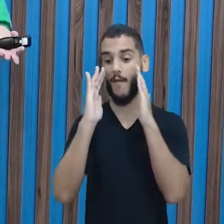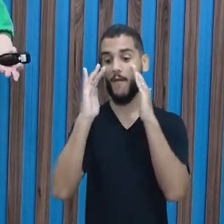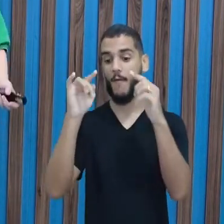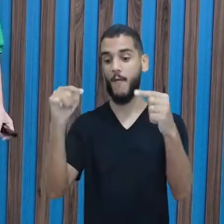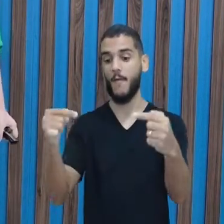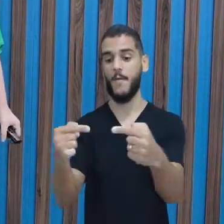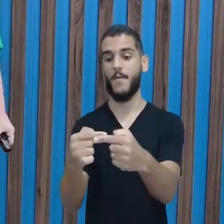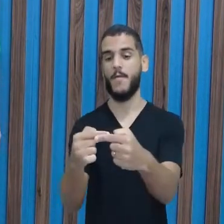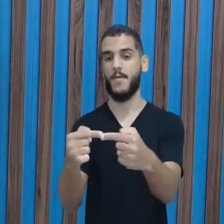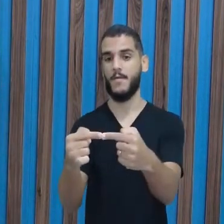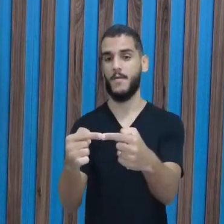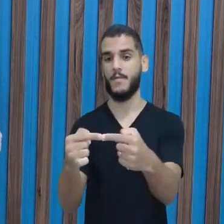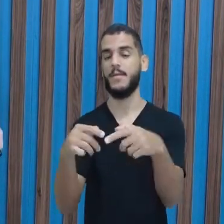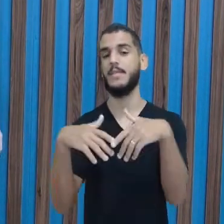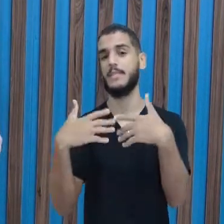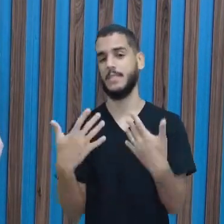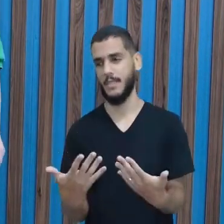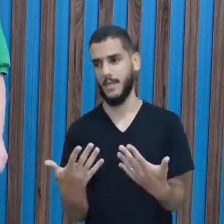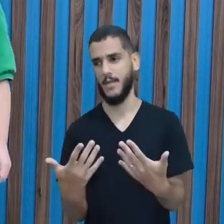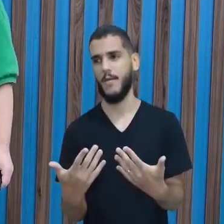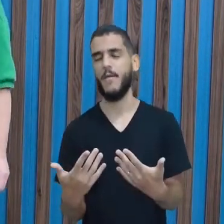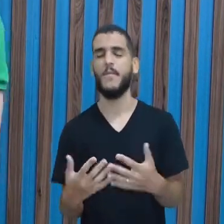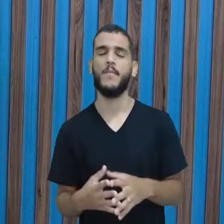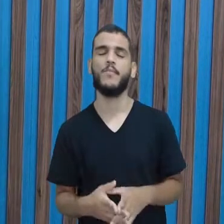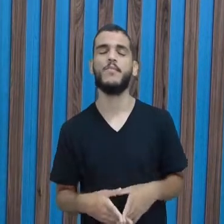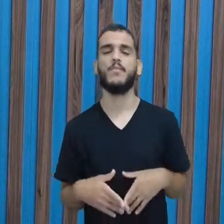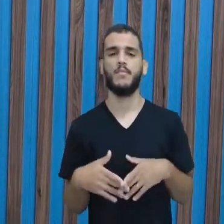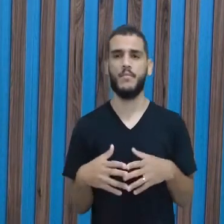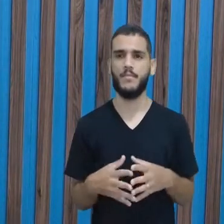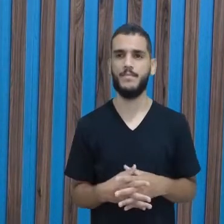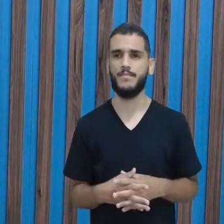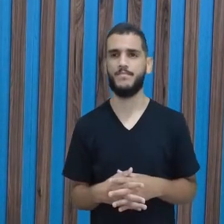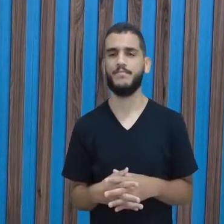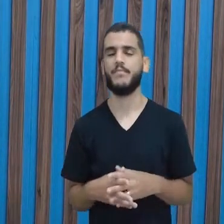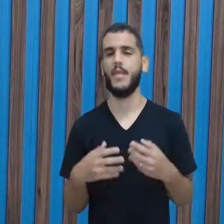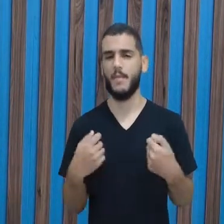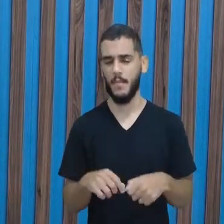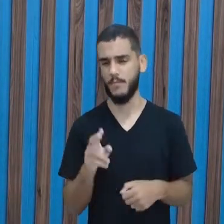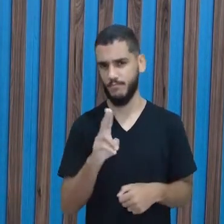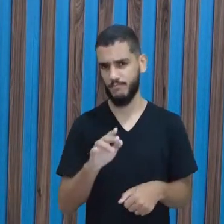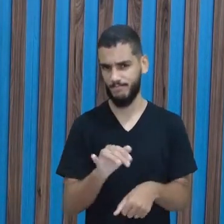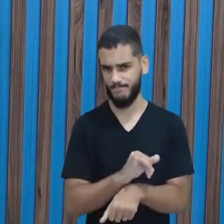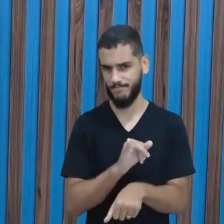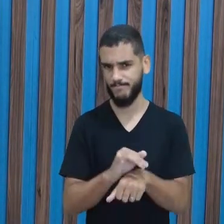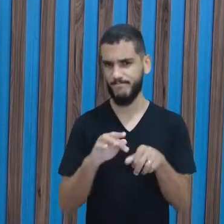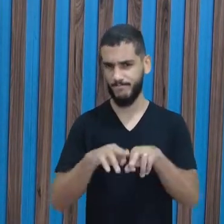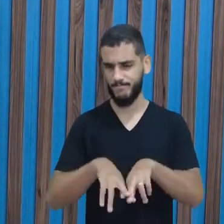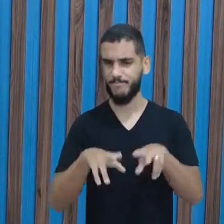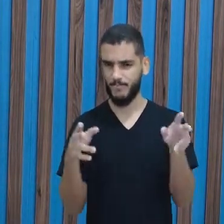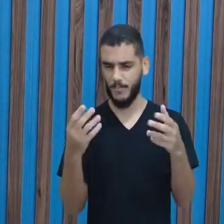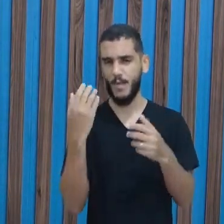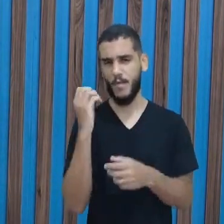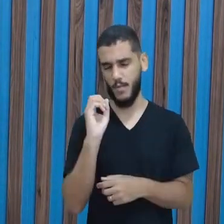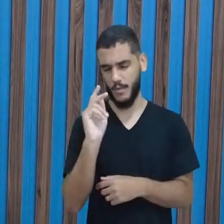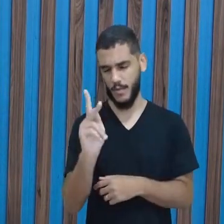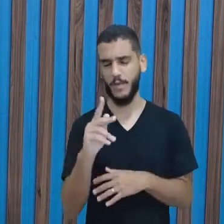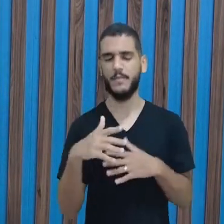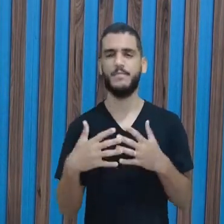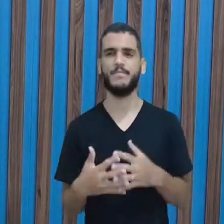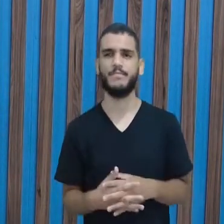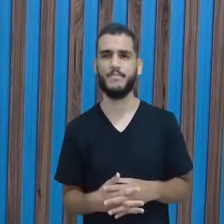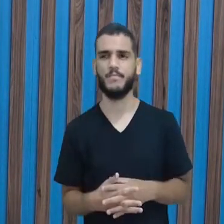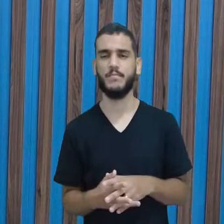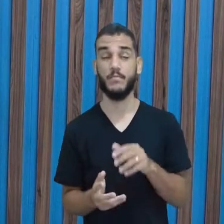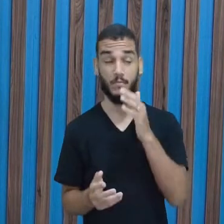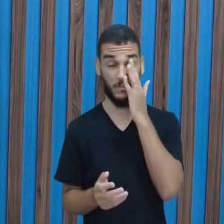o inverso da multiplicação? Não é a divisão? Então, se eu multipliquei do lado de cá, eu tenho que dividir. Se eu multipliquei por 2,